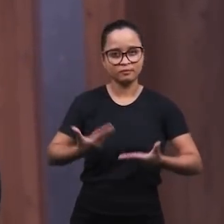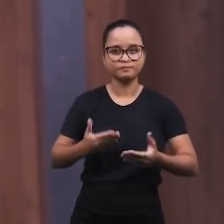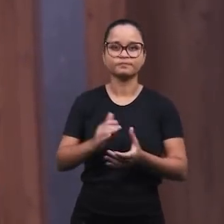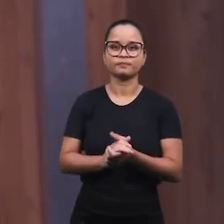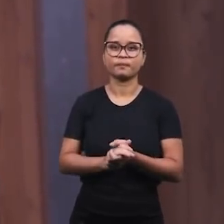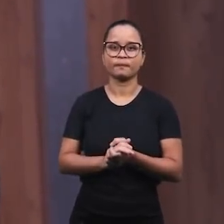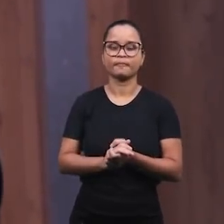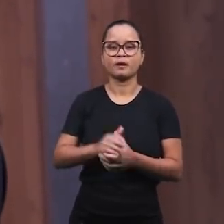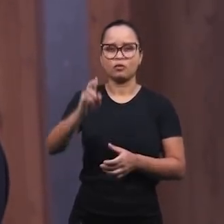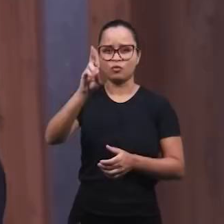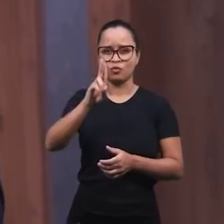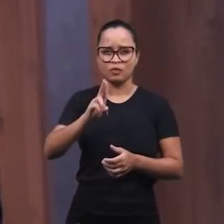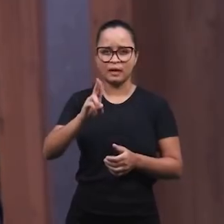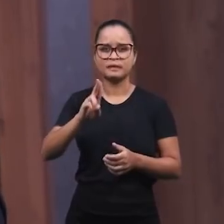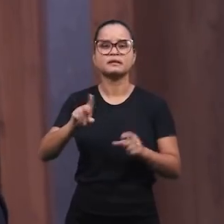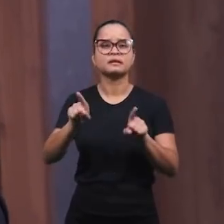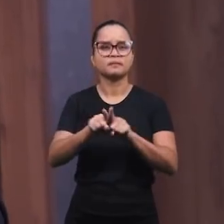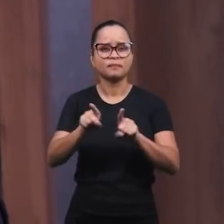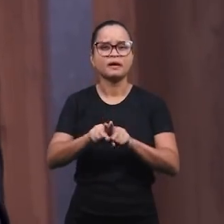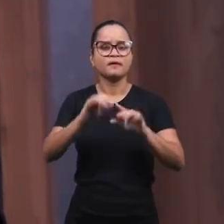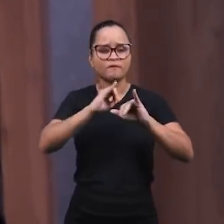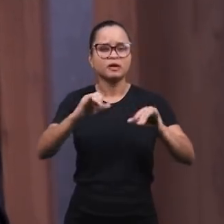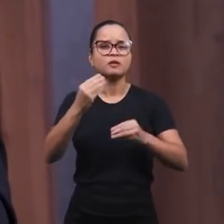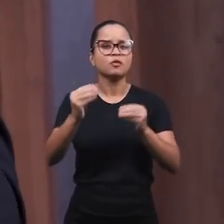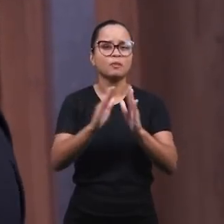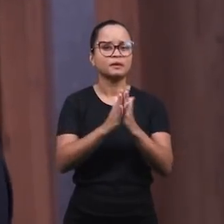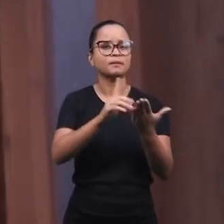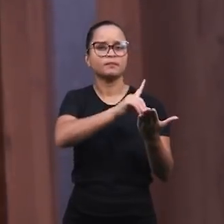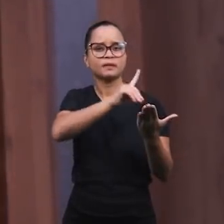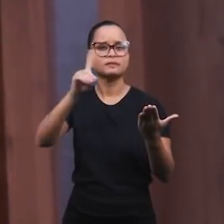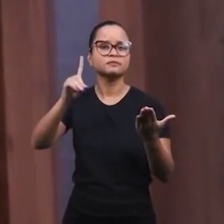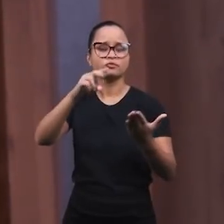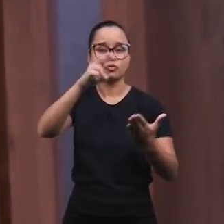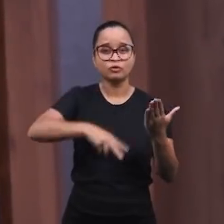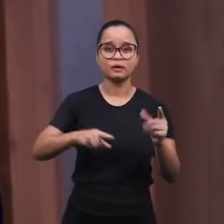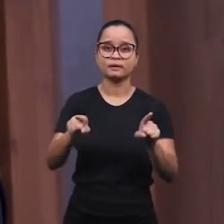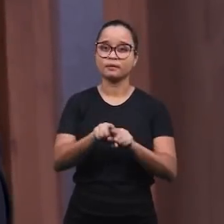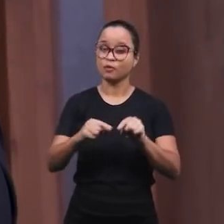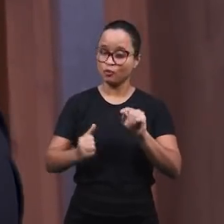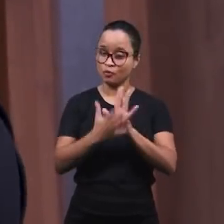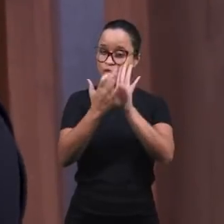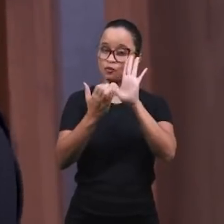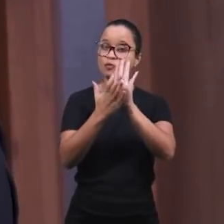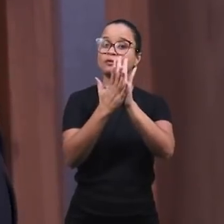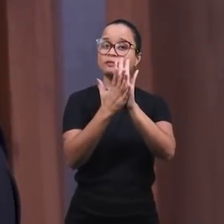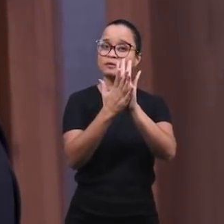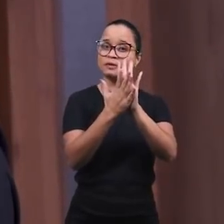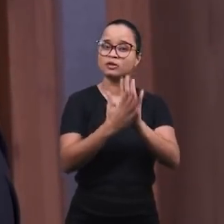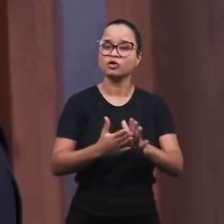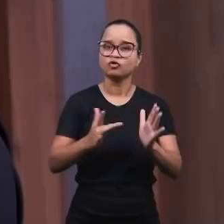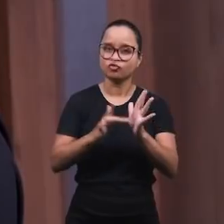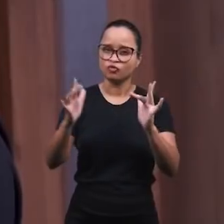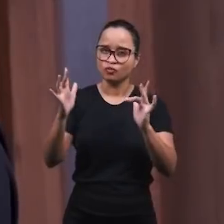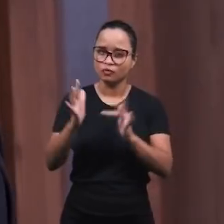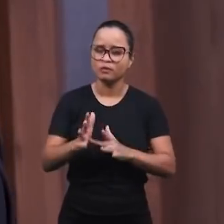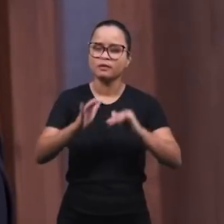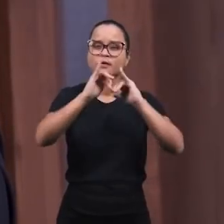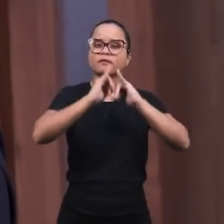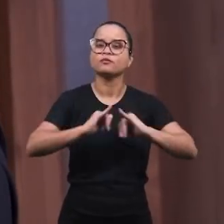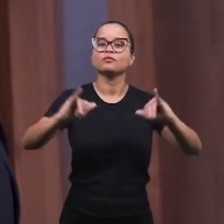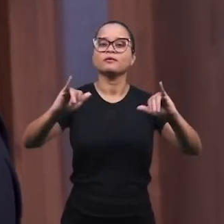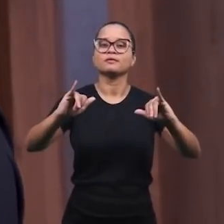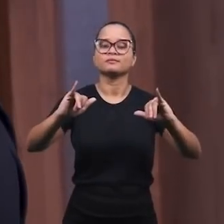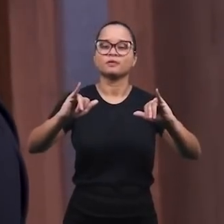Ele fala através da leitura da sua palavra, Ele fala através dos louvores. Jesus está